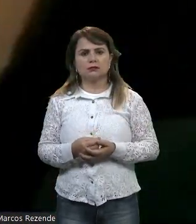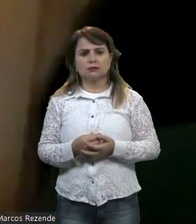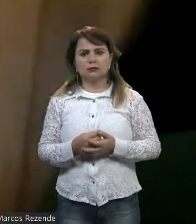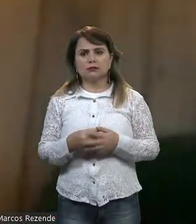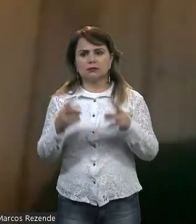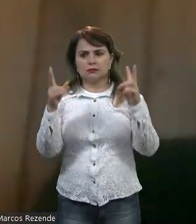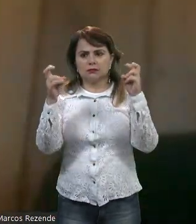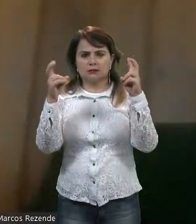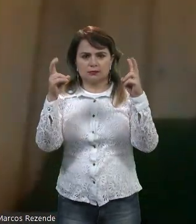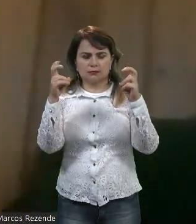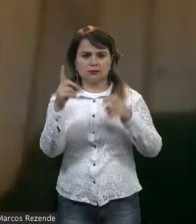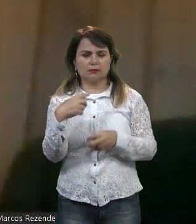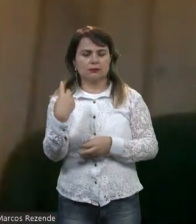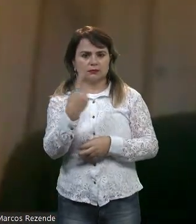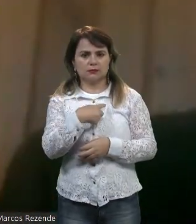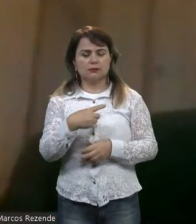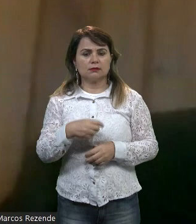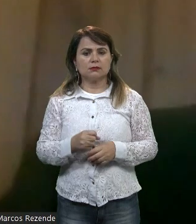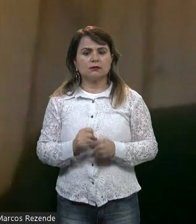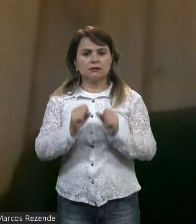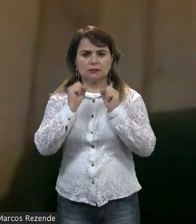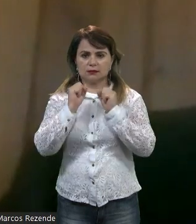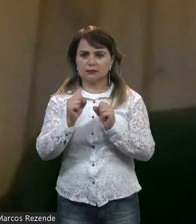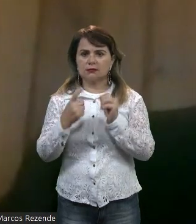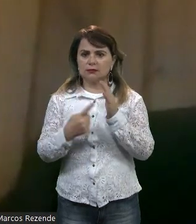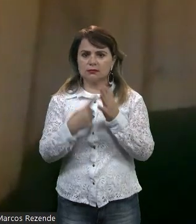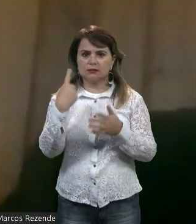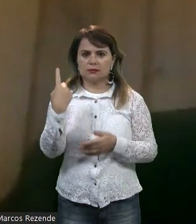nós possamos, primeiro,